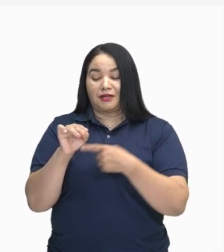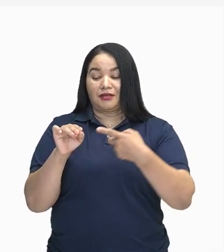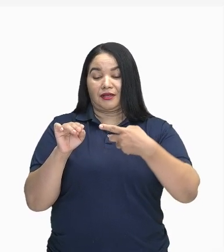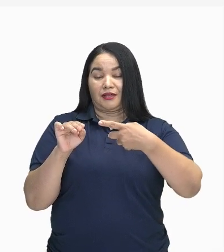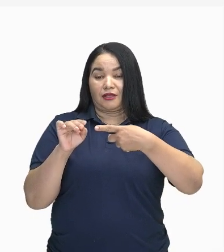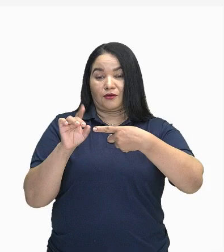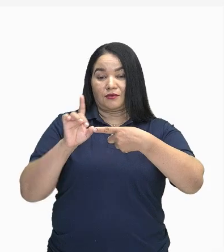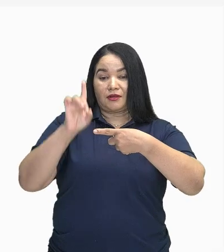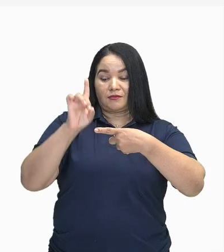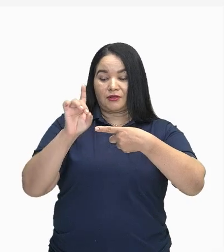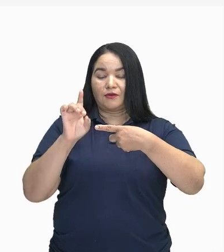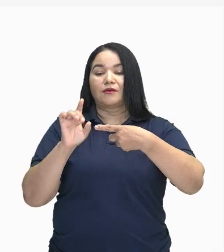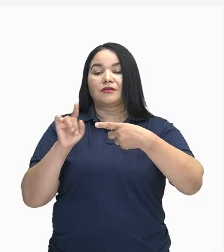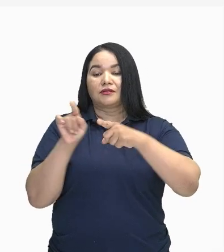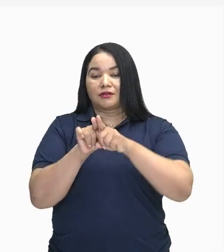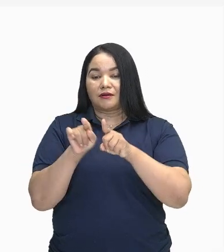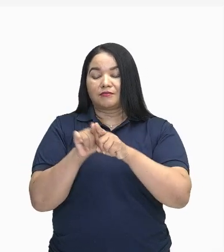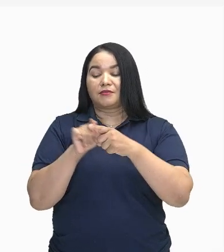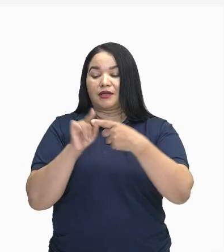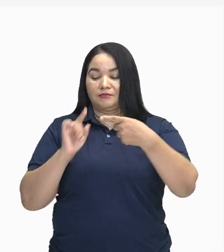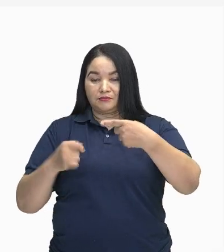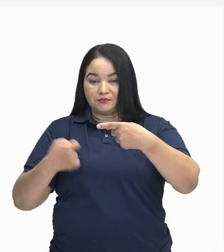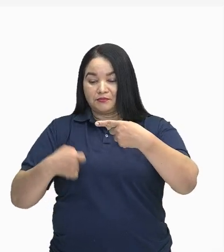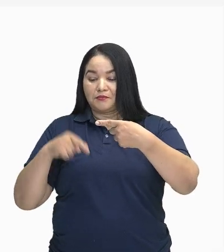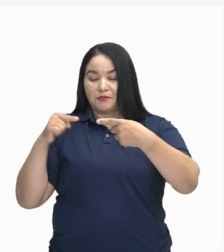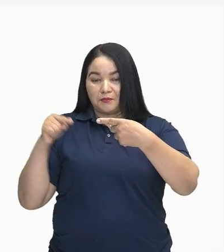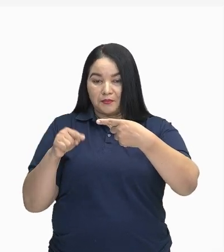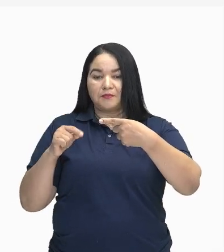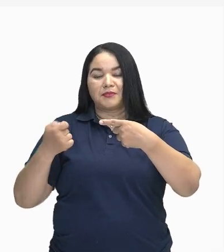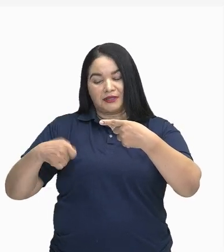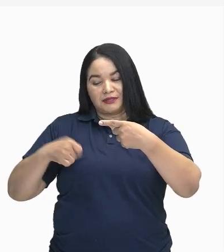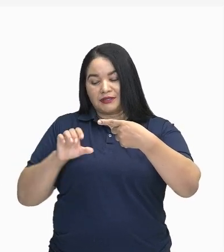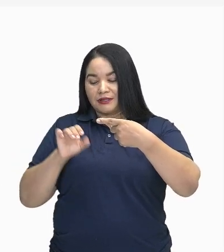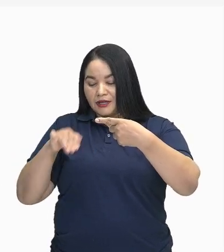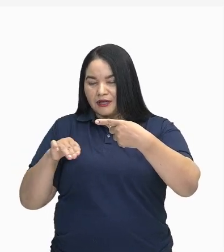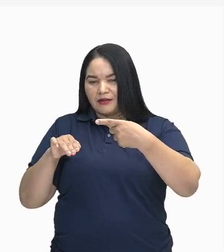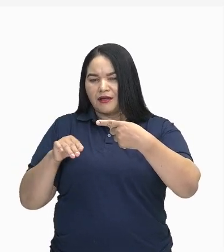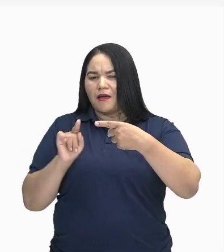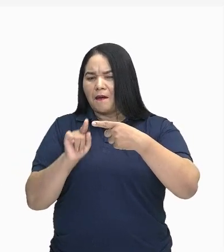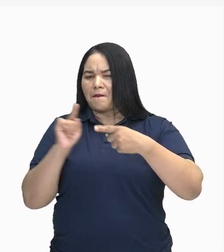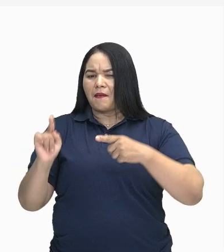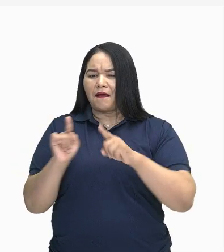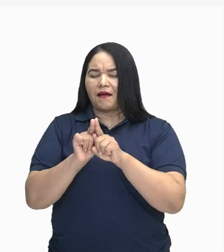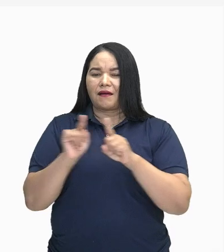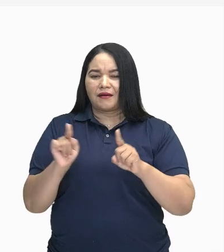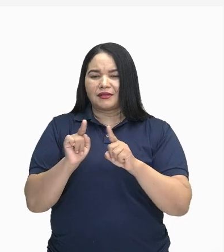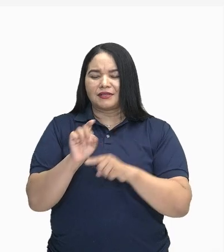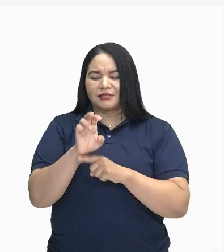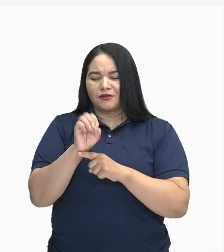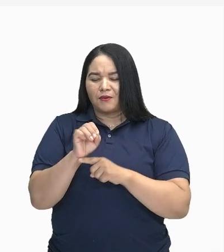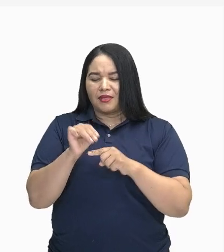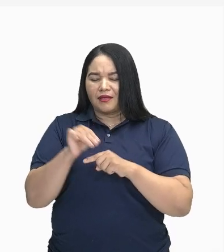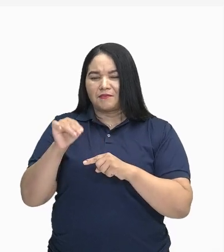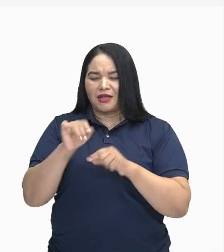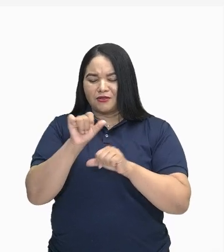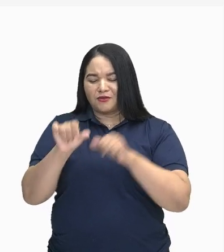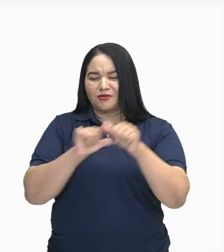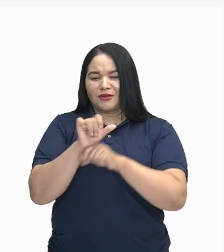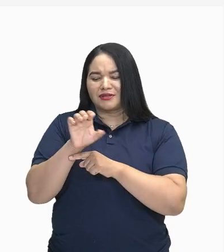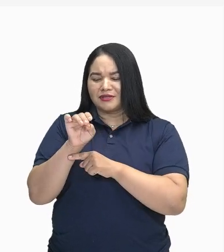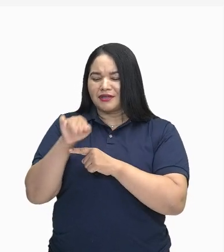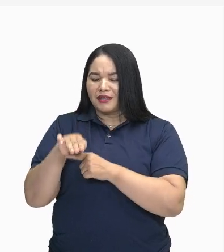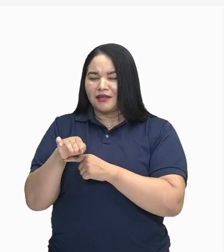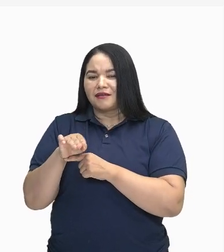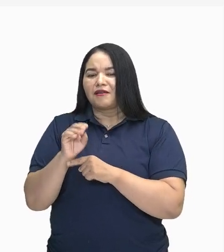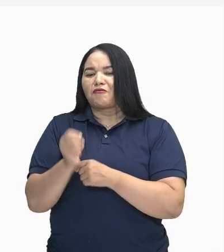também centímetro. Ah, mas se quanto é 50 metros em centímetro, né? Então, 50 metros em centímetro